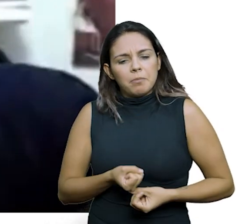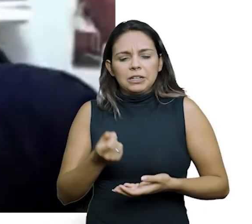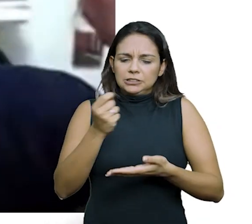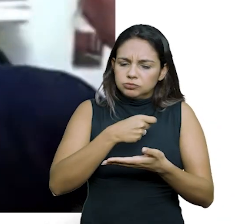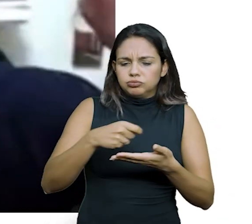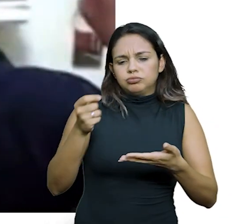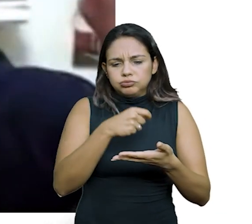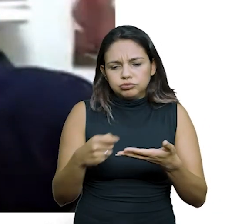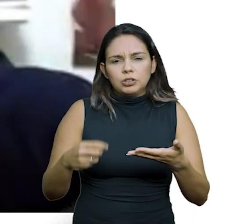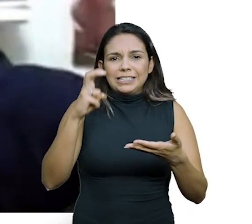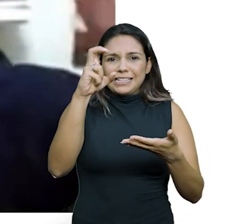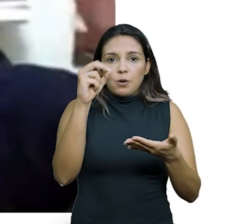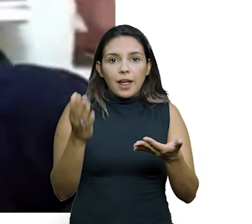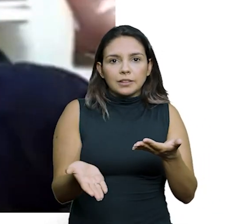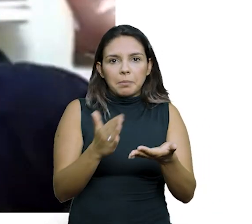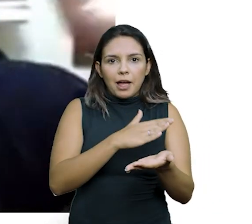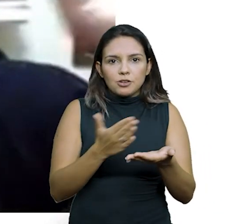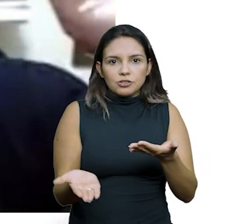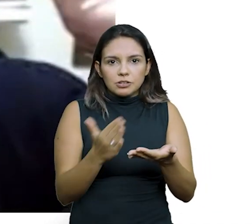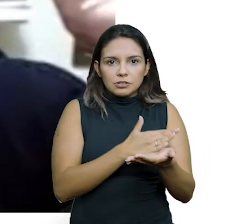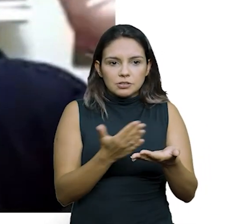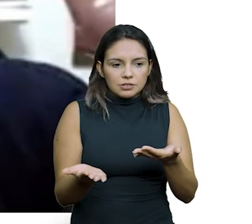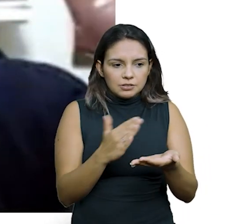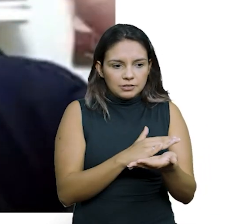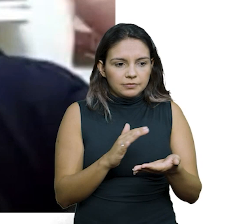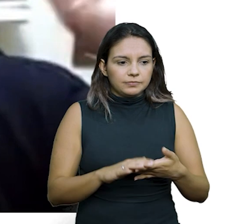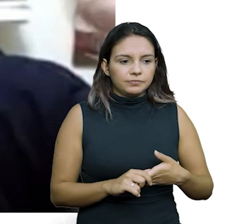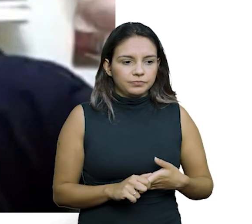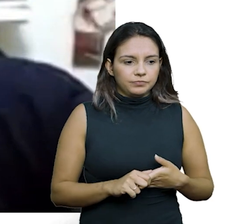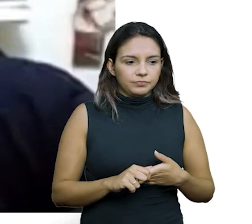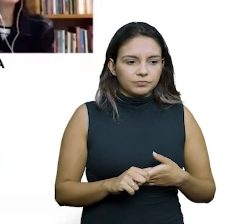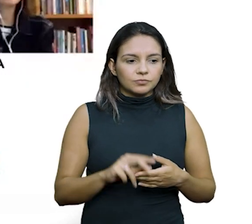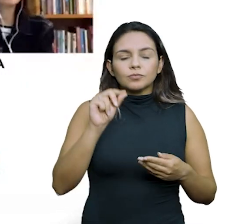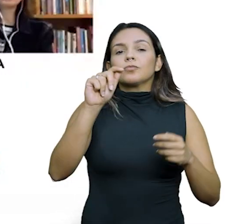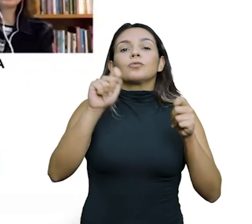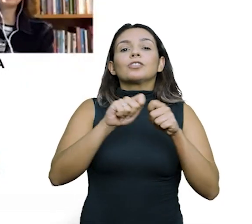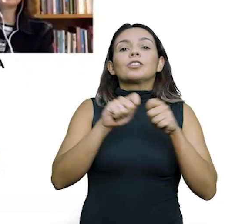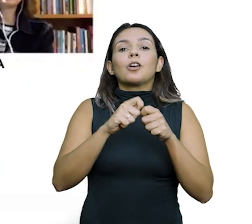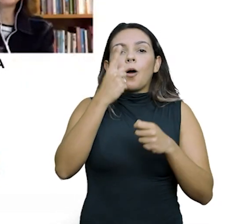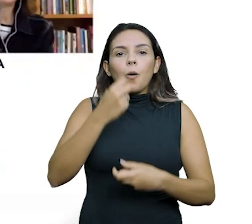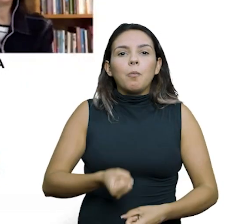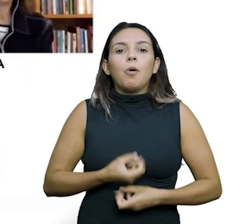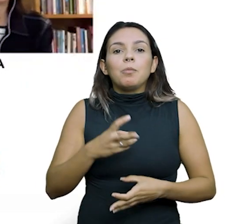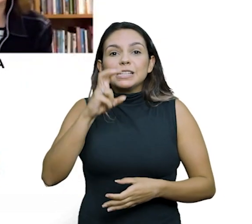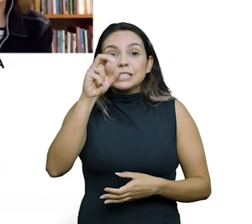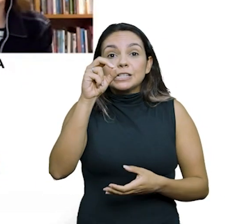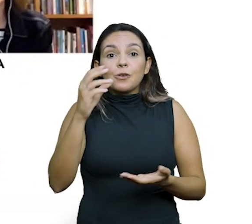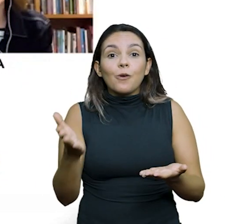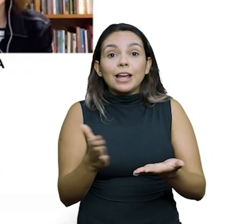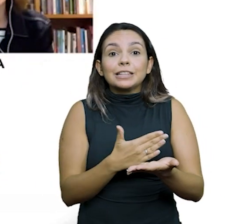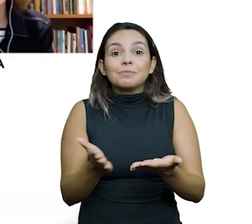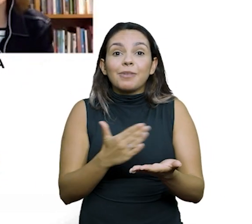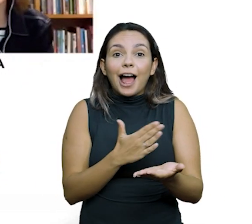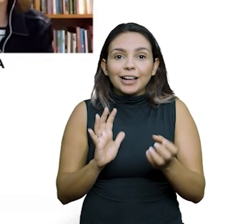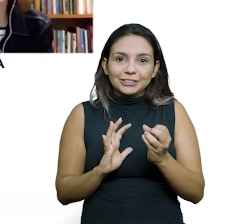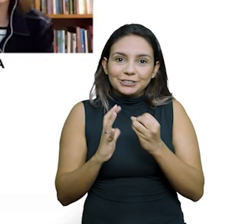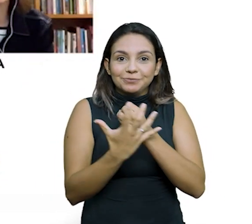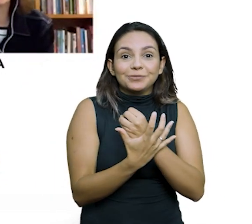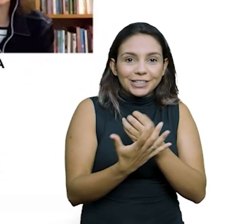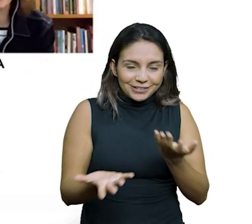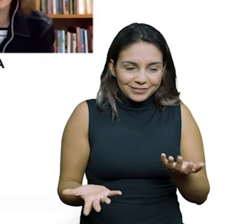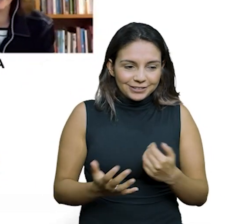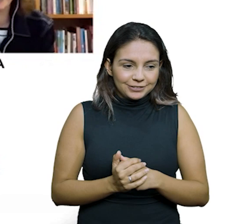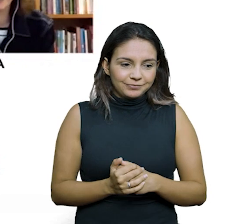ele ficou com 50 páginas. O que fazer com um poema de 50 páginas no meio da